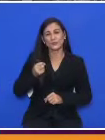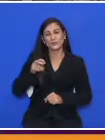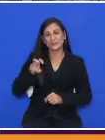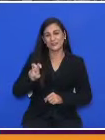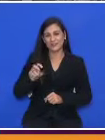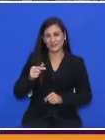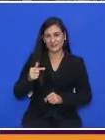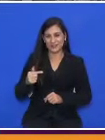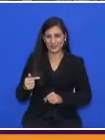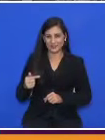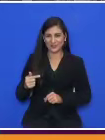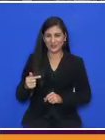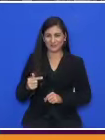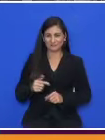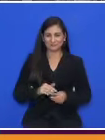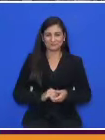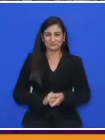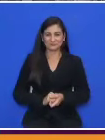57.